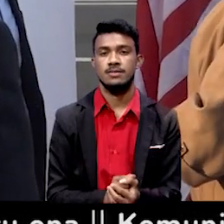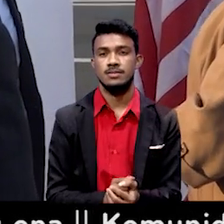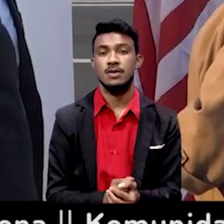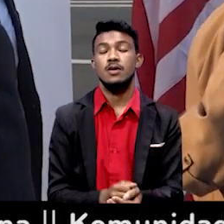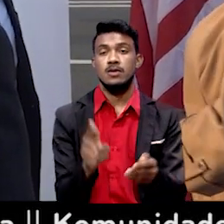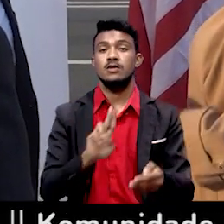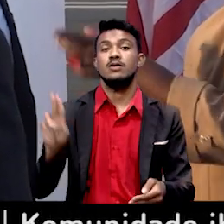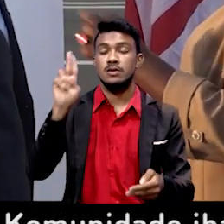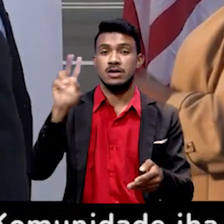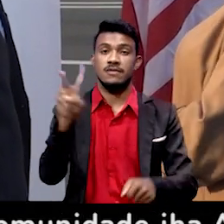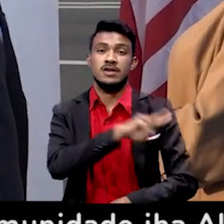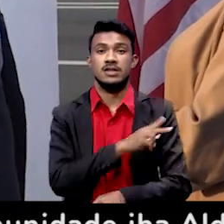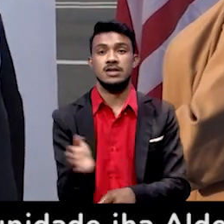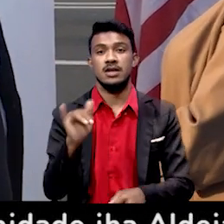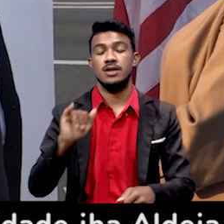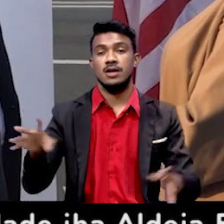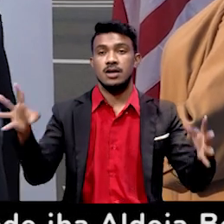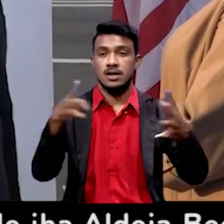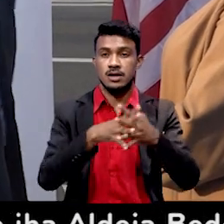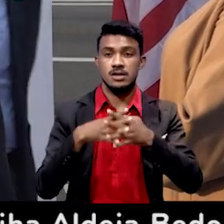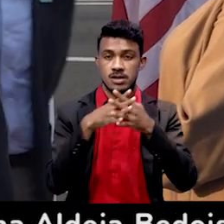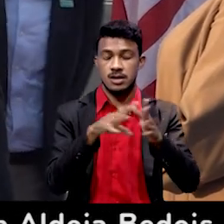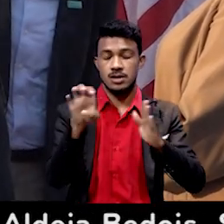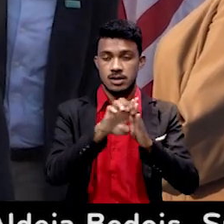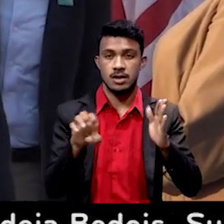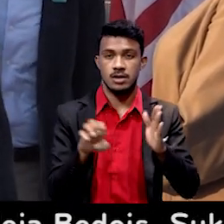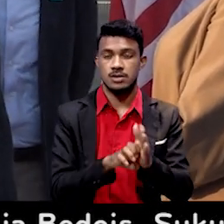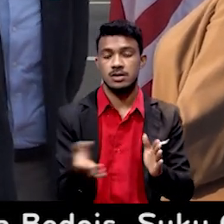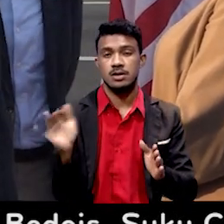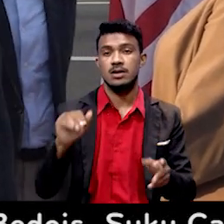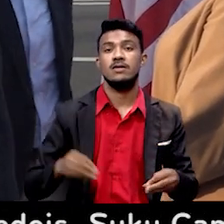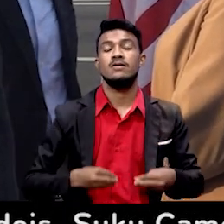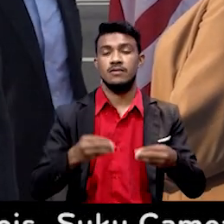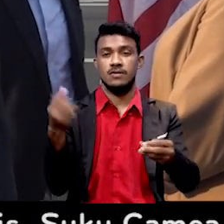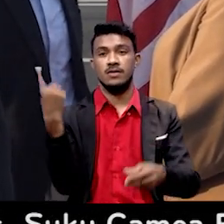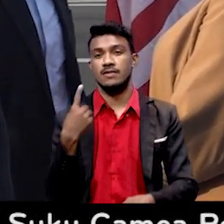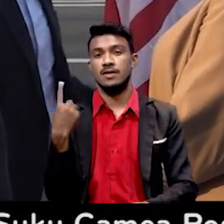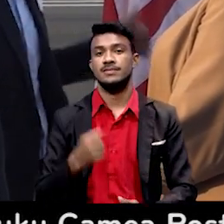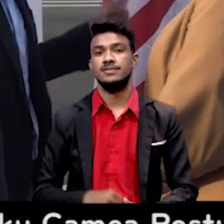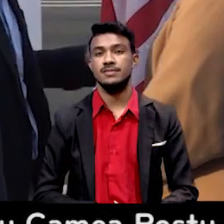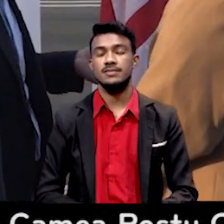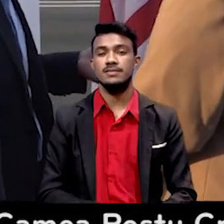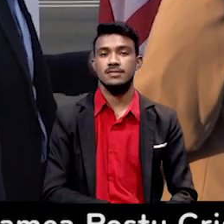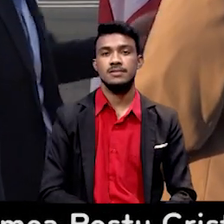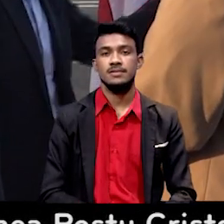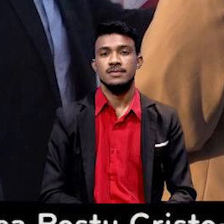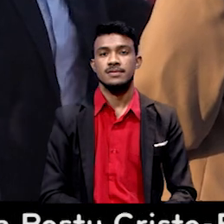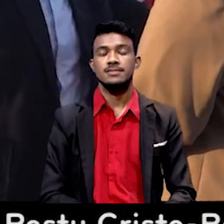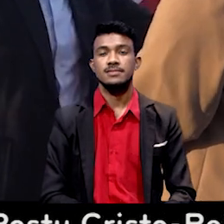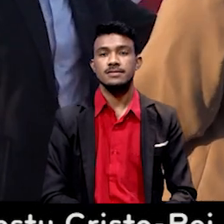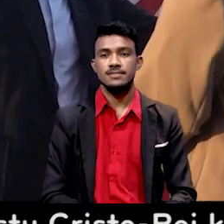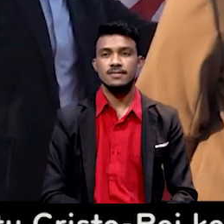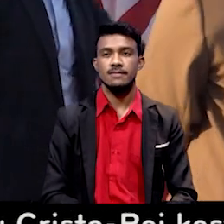utiliza vacina serena, Estados Unidos hoje se fornece na fase. We will continue to assess each country based on its needs and